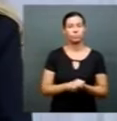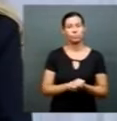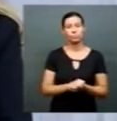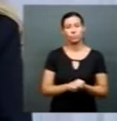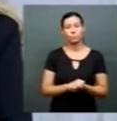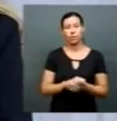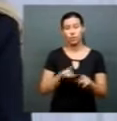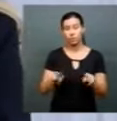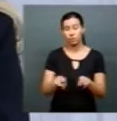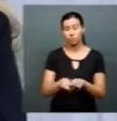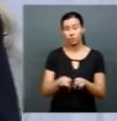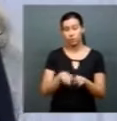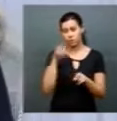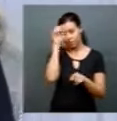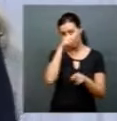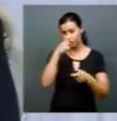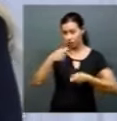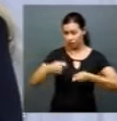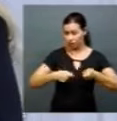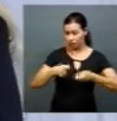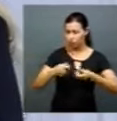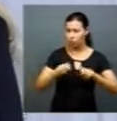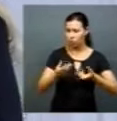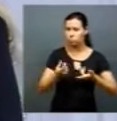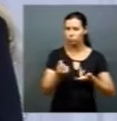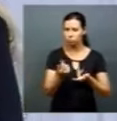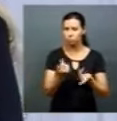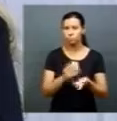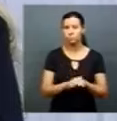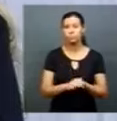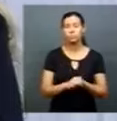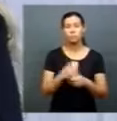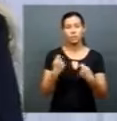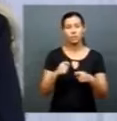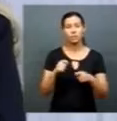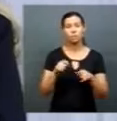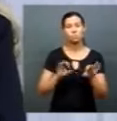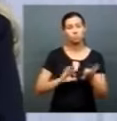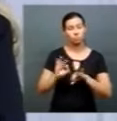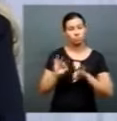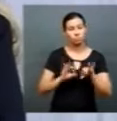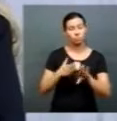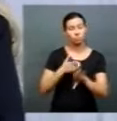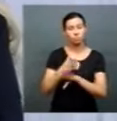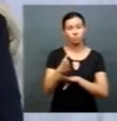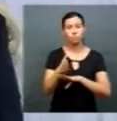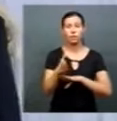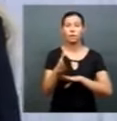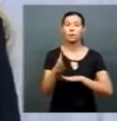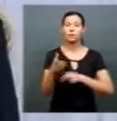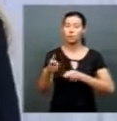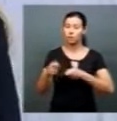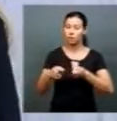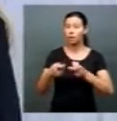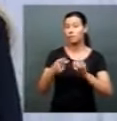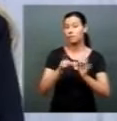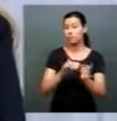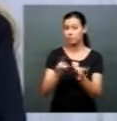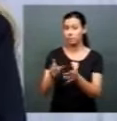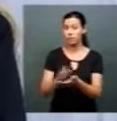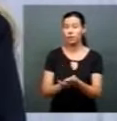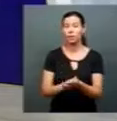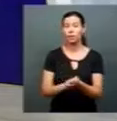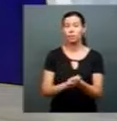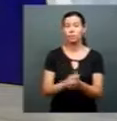parte de gestão. Ele tem que estar bem preparado para entrar no mercado, para tentar minimizar os erros. E isso já não significa que eles não